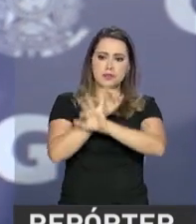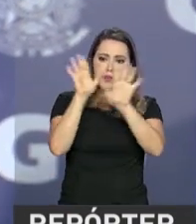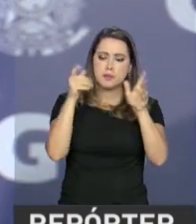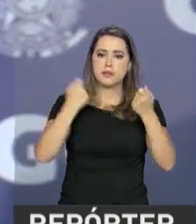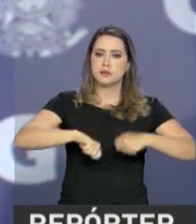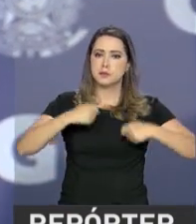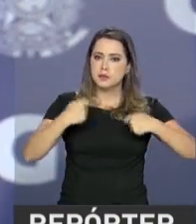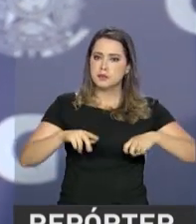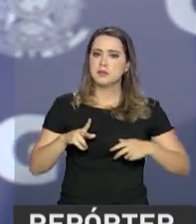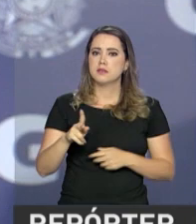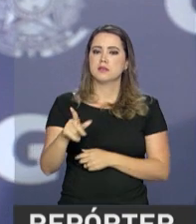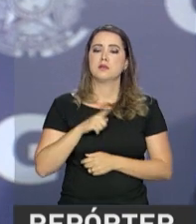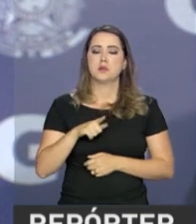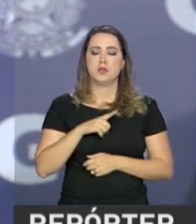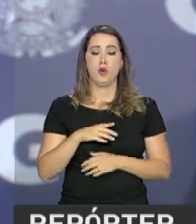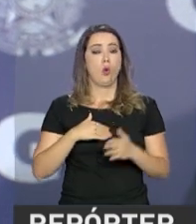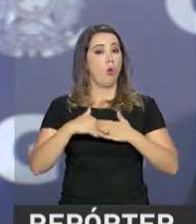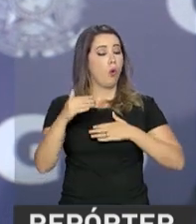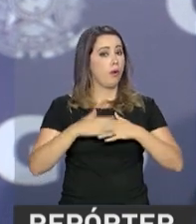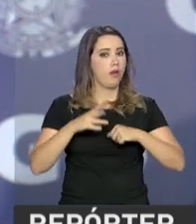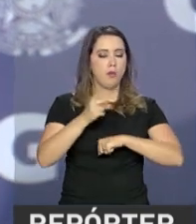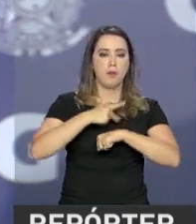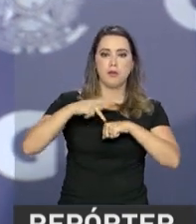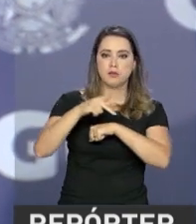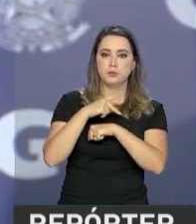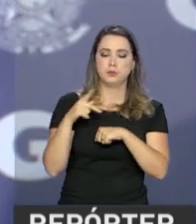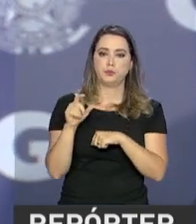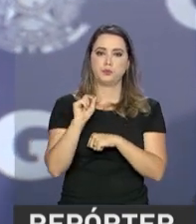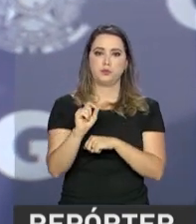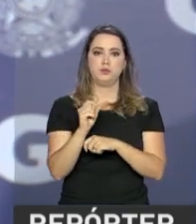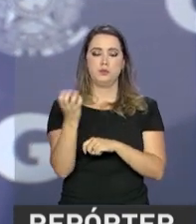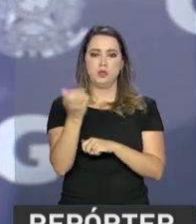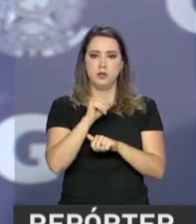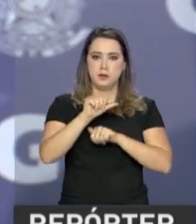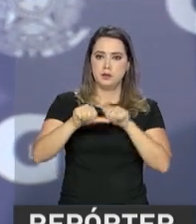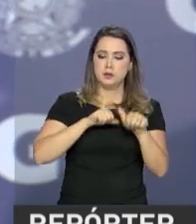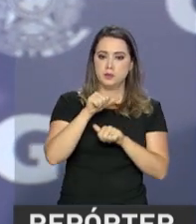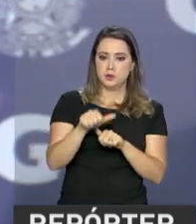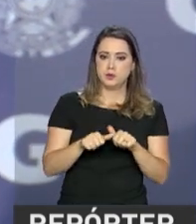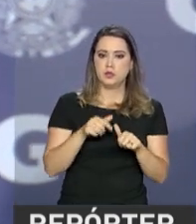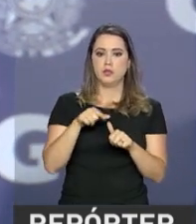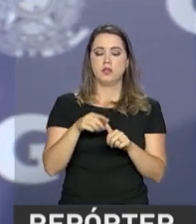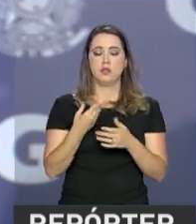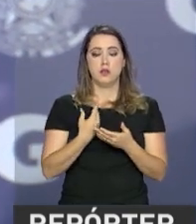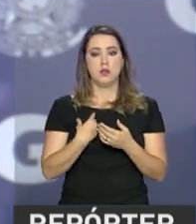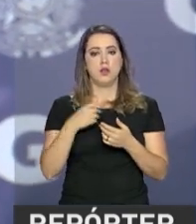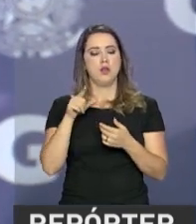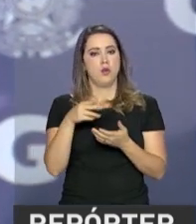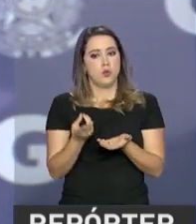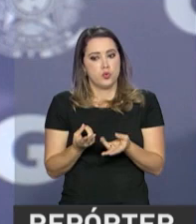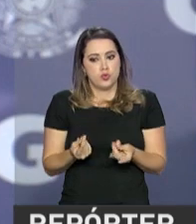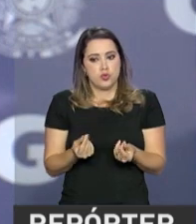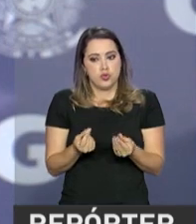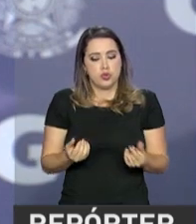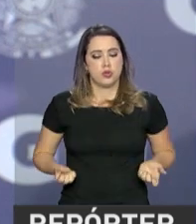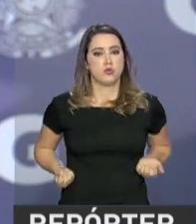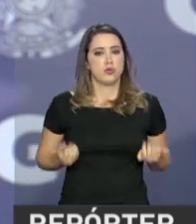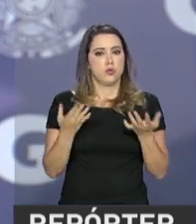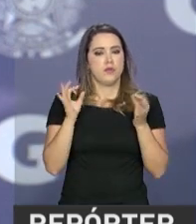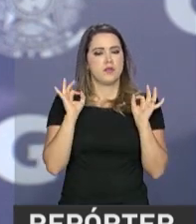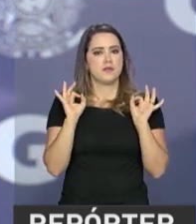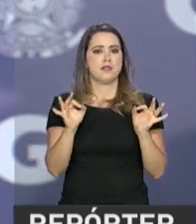que tentou mudar a sua realidade e fazer aplicações de recursos públicos mais